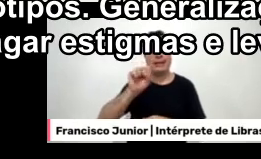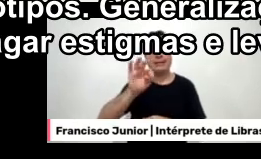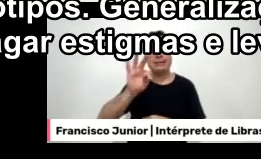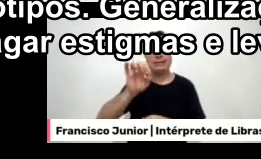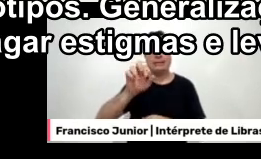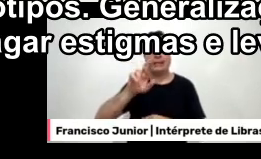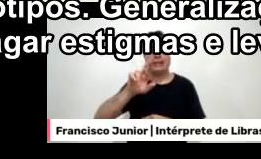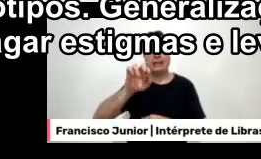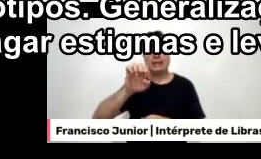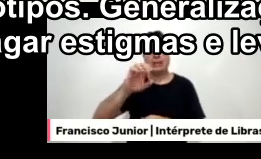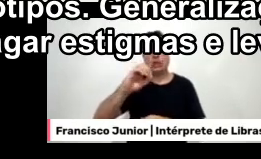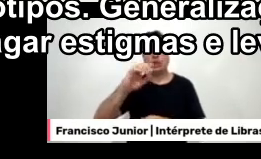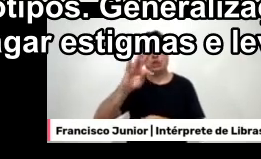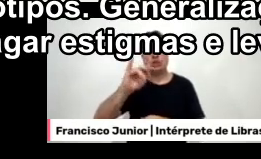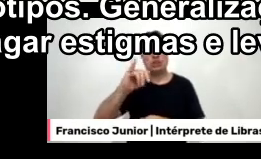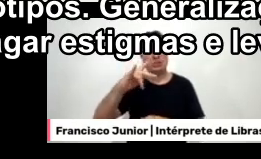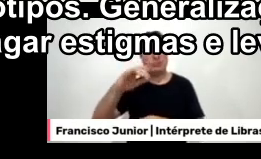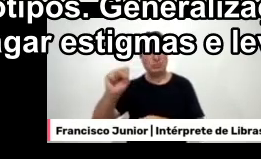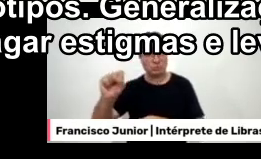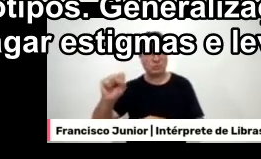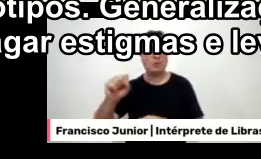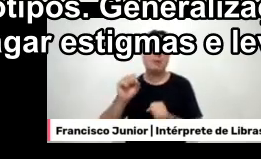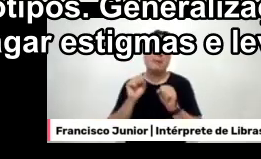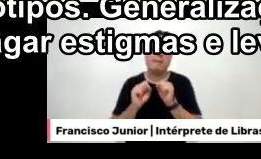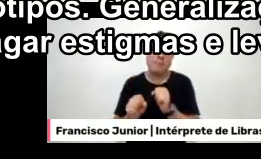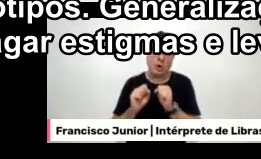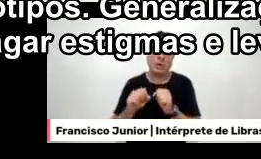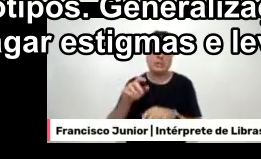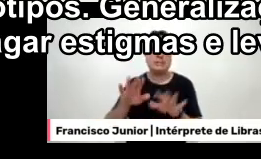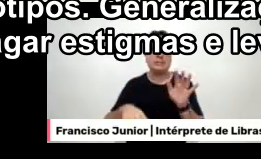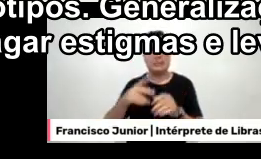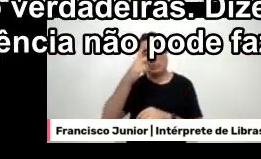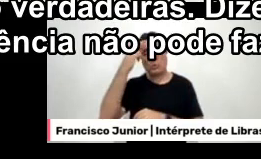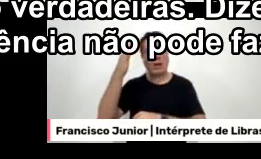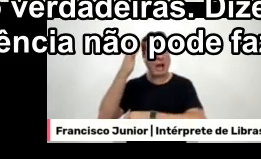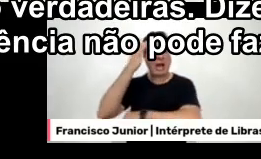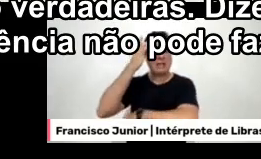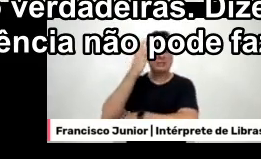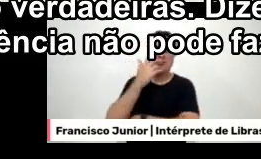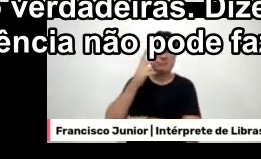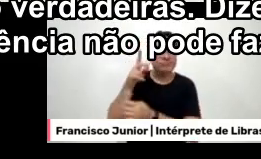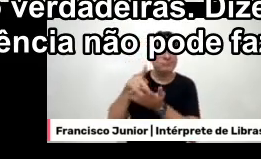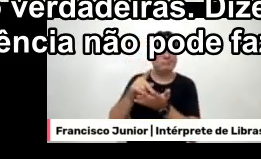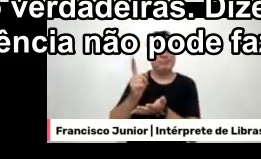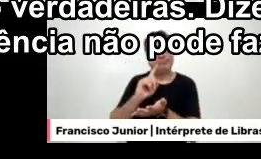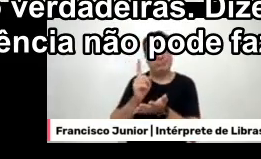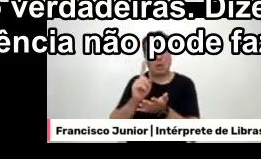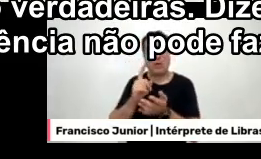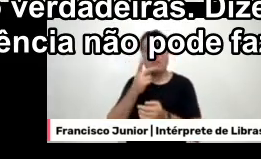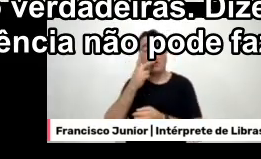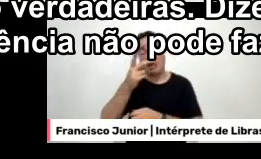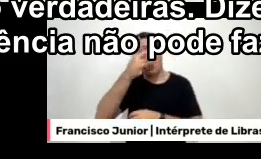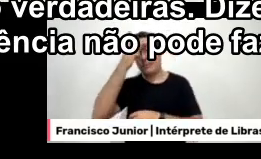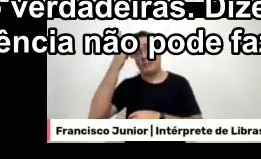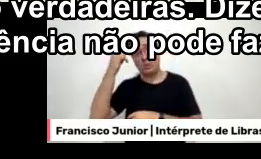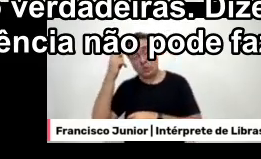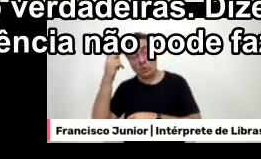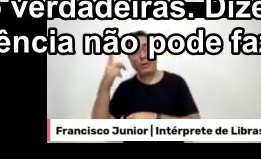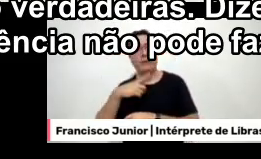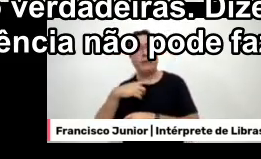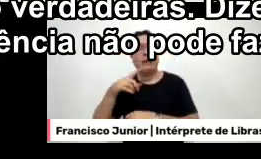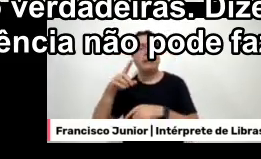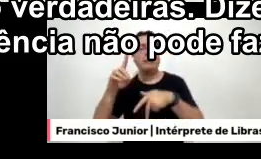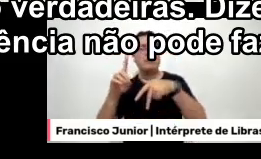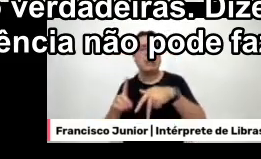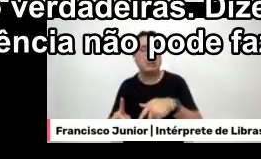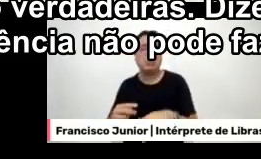e estereótipos podem propagar estigmas e levar a suposições que não são verdadeiras. Dizer que uma pessoa com deficiência não